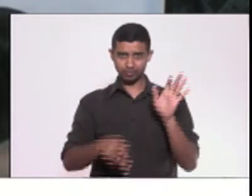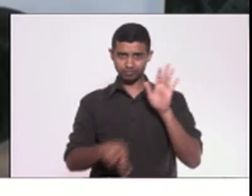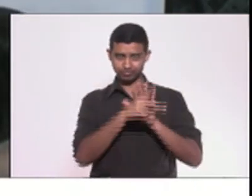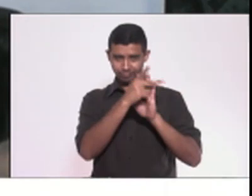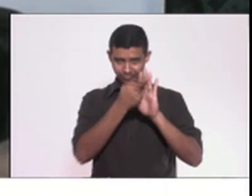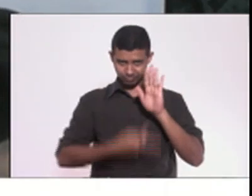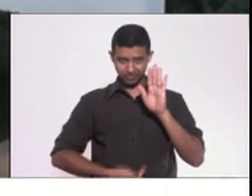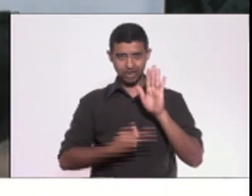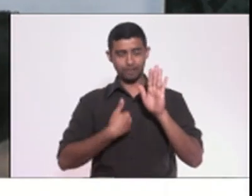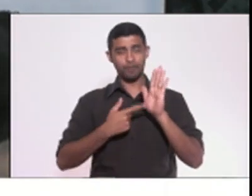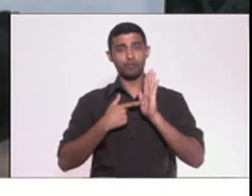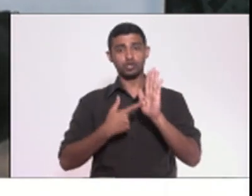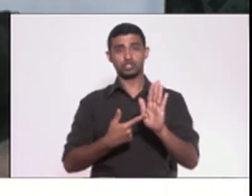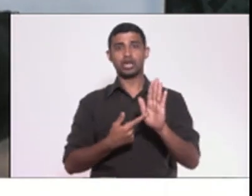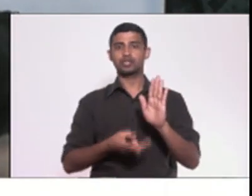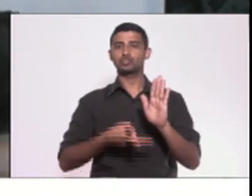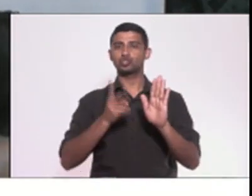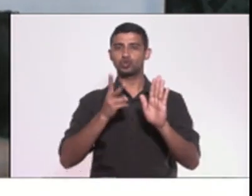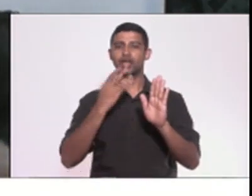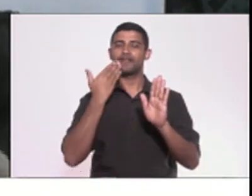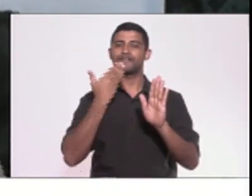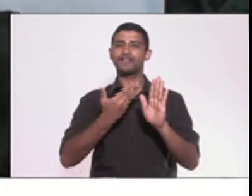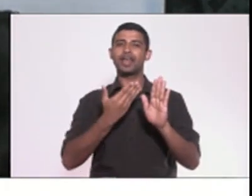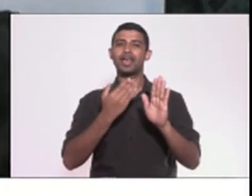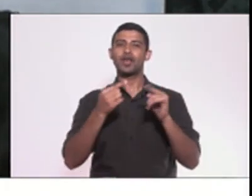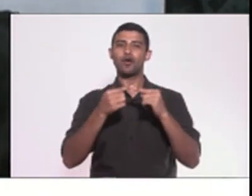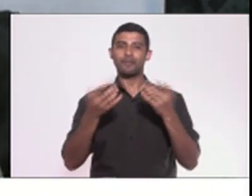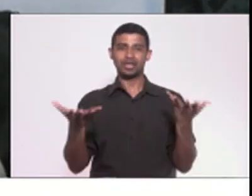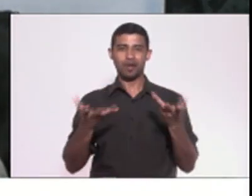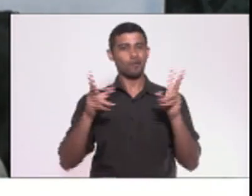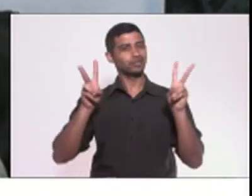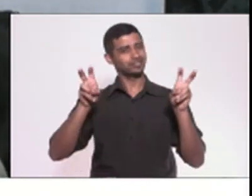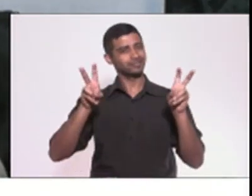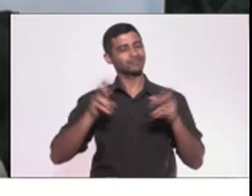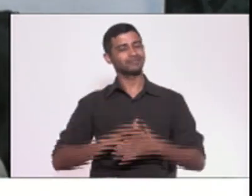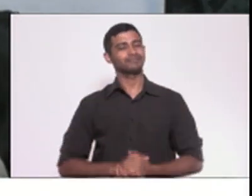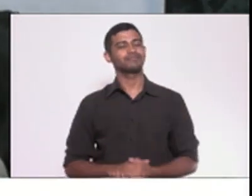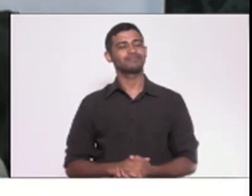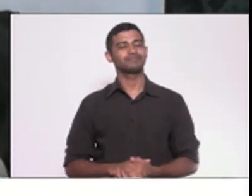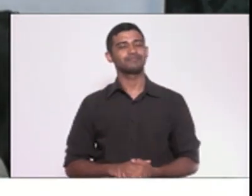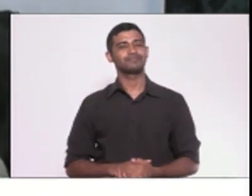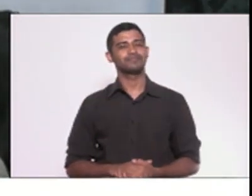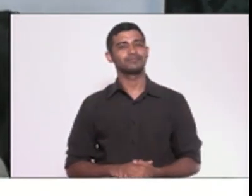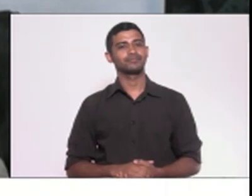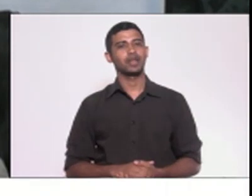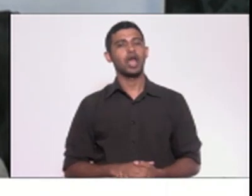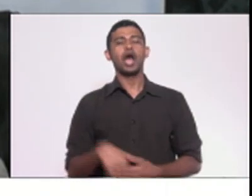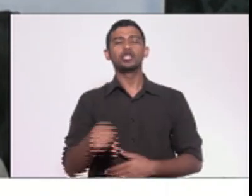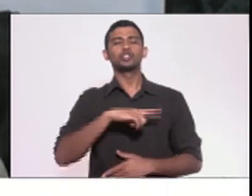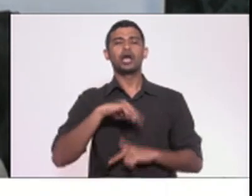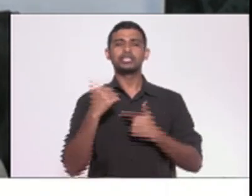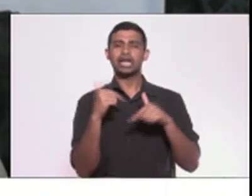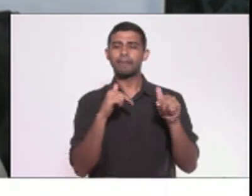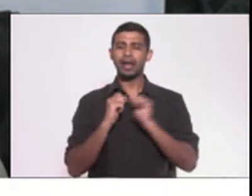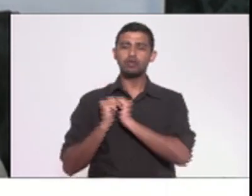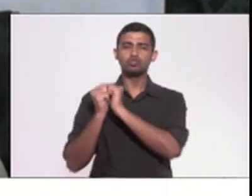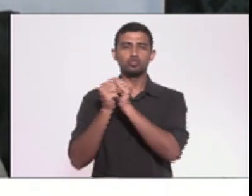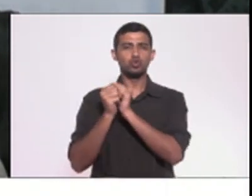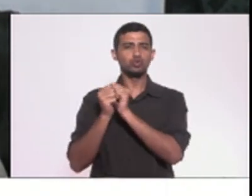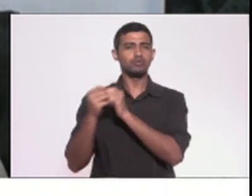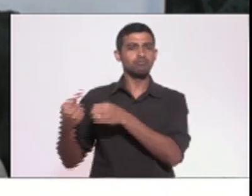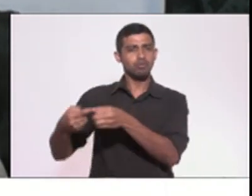vocês aqui duas frentes que têm a ver com o tema de hoje. O que nós fazemos junto aos municípios e o que